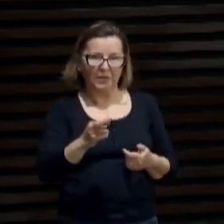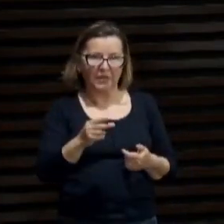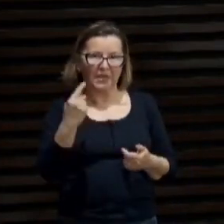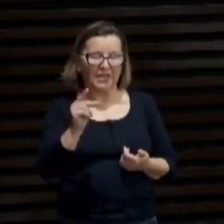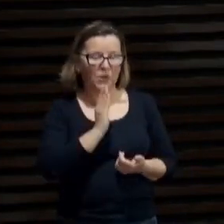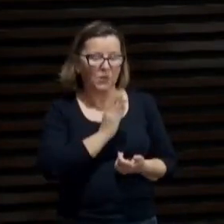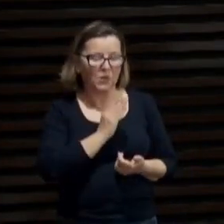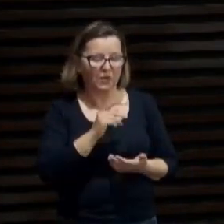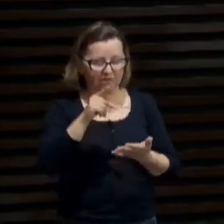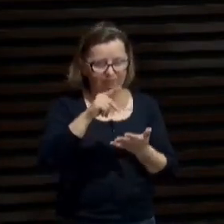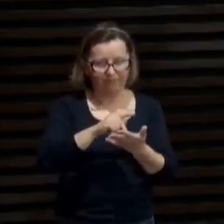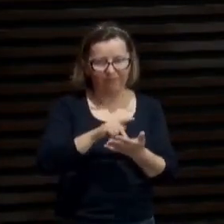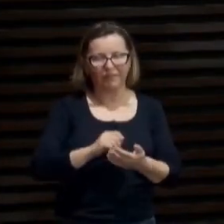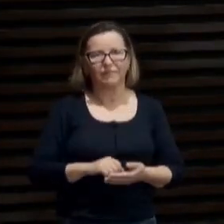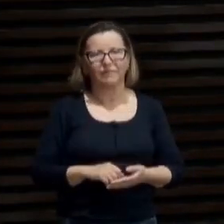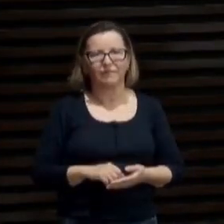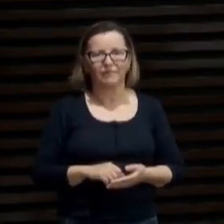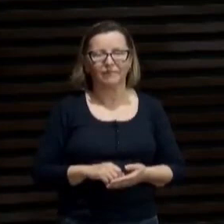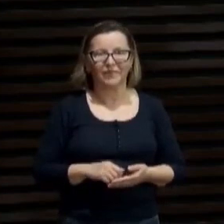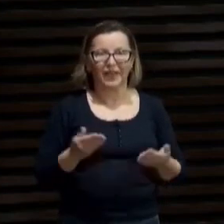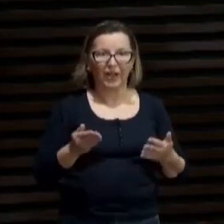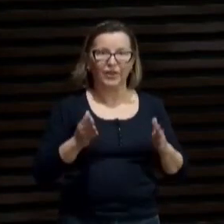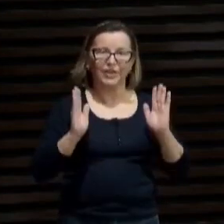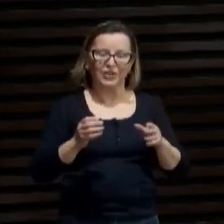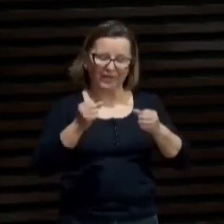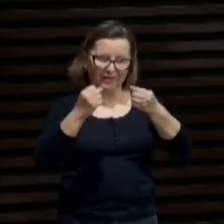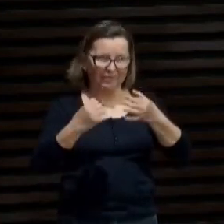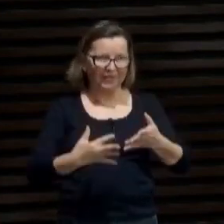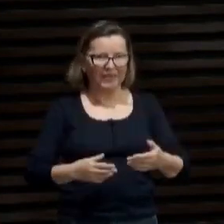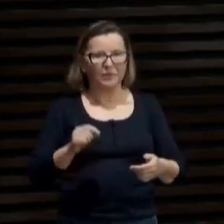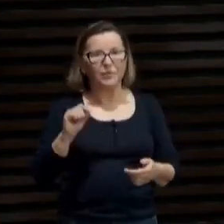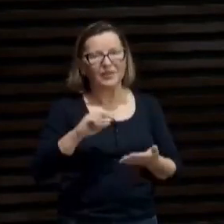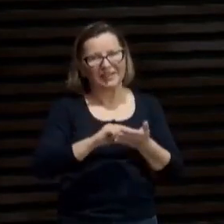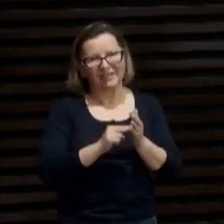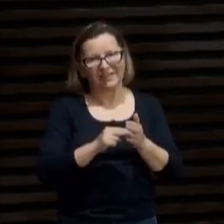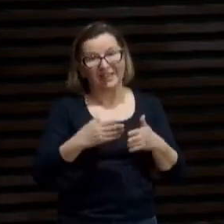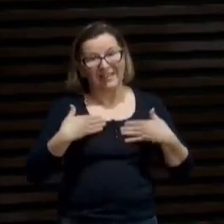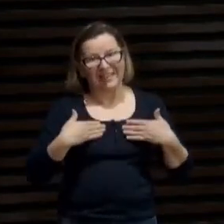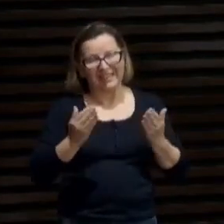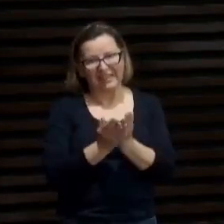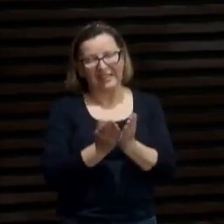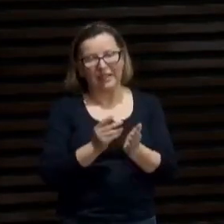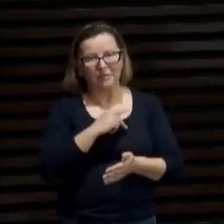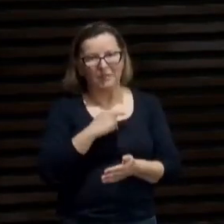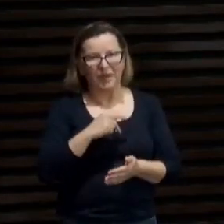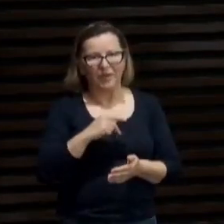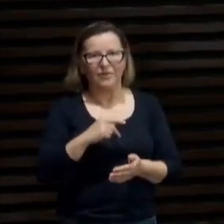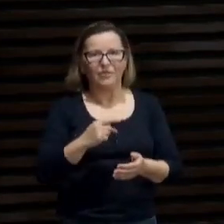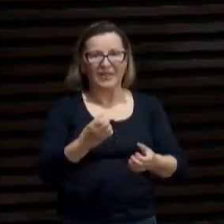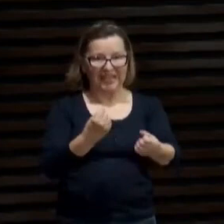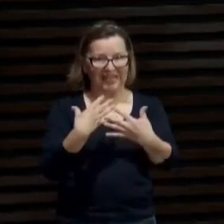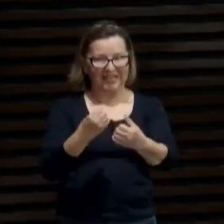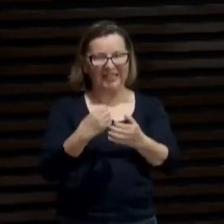Agora, amados, depois que a gente conceituou o que é a alegria cristã, Paulo nos ensina no versículo 5